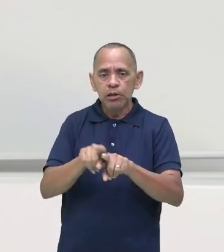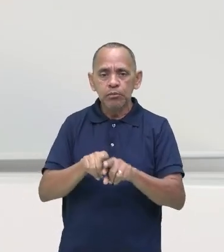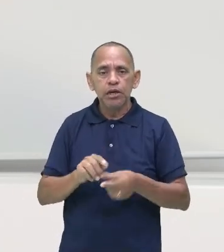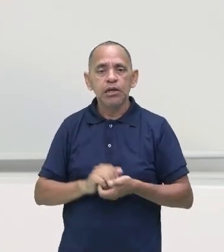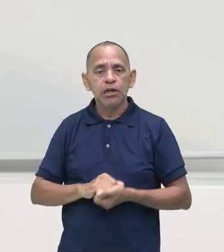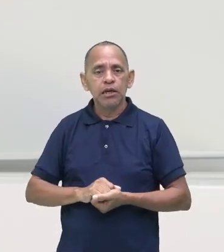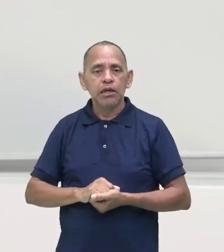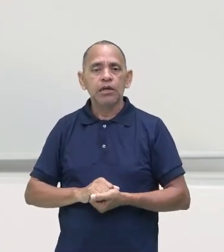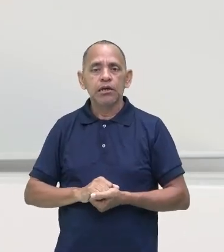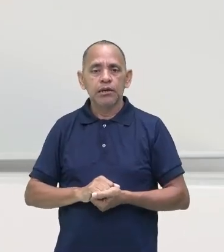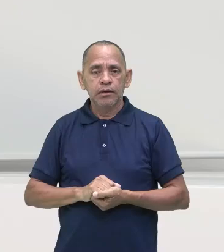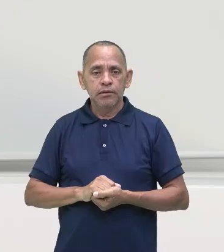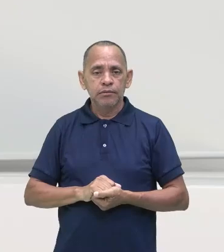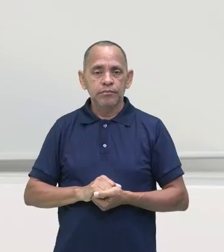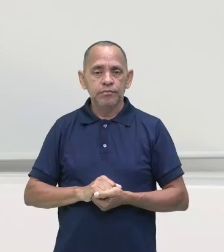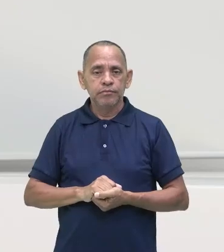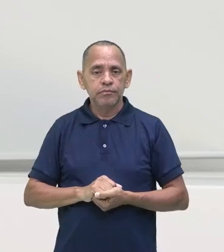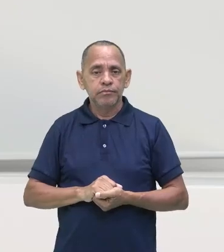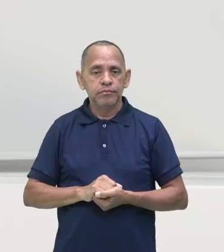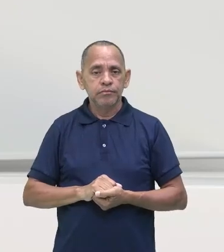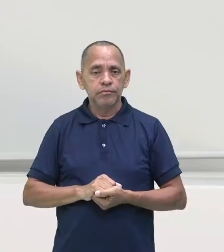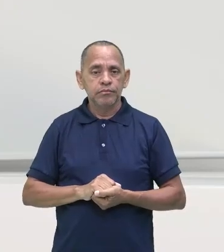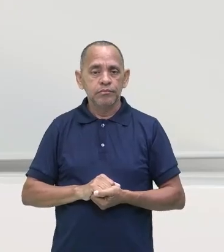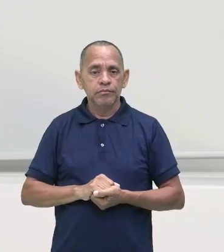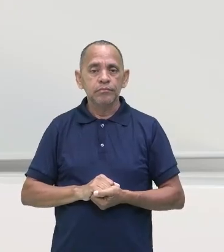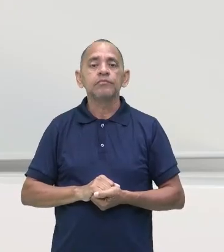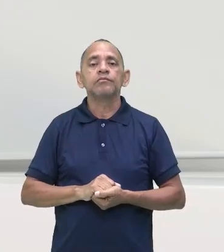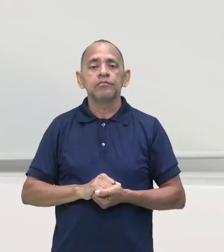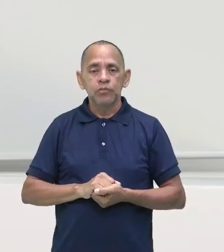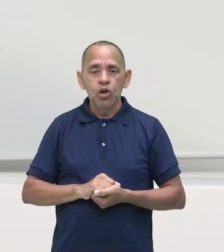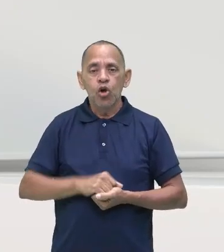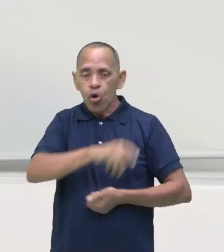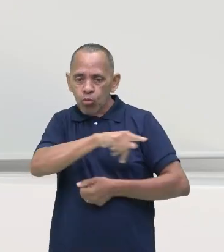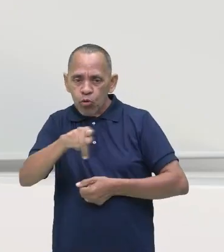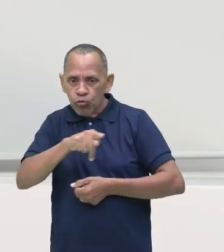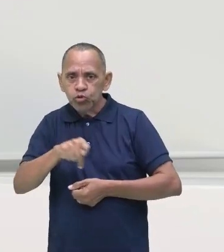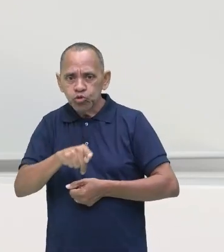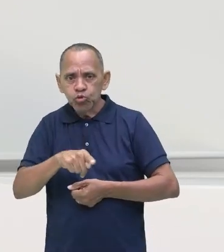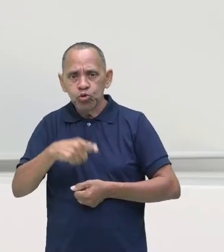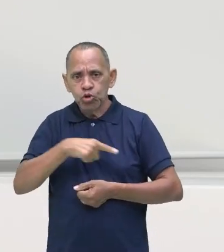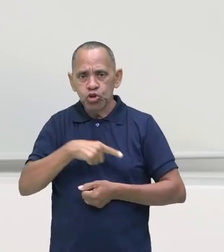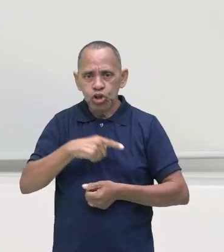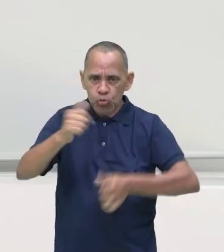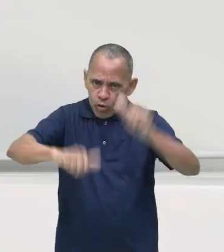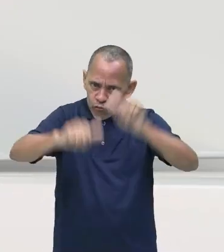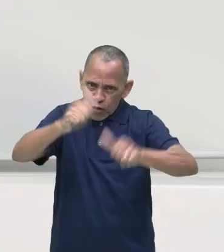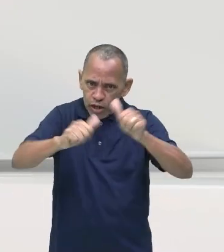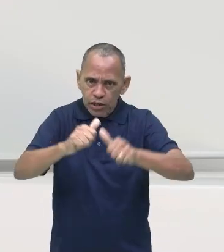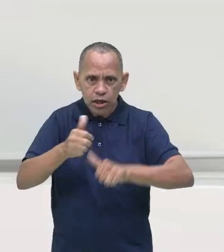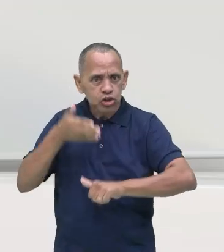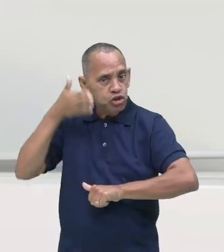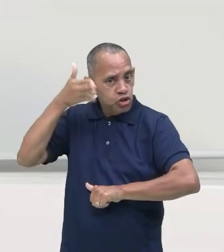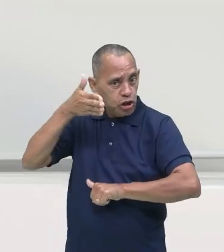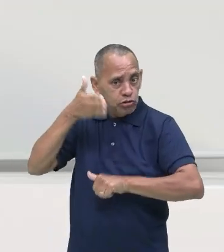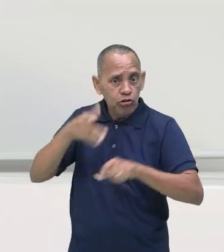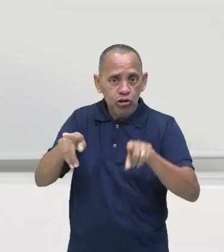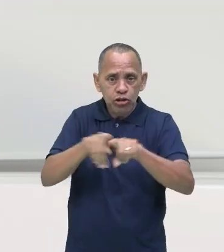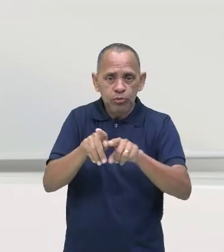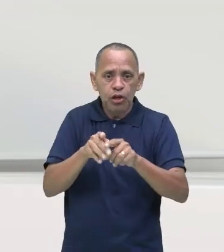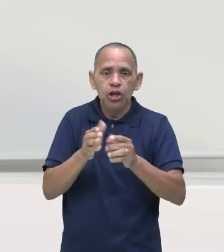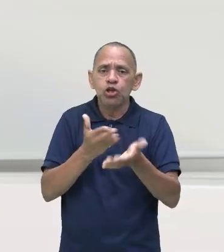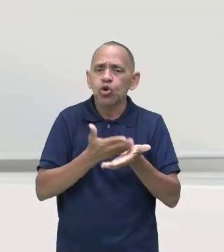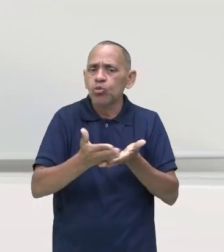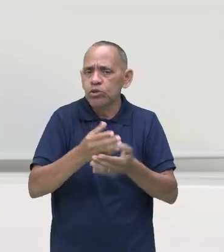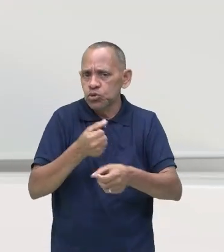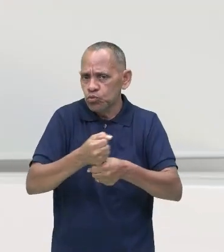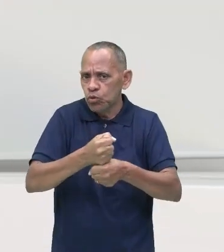atentos. O ensino mediado ele faz uma avaliação diagnóstica ao início do ano letivo, via transmissão, mas esse